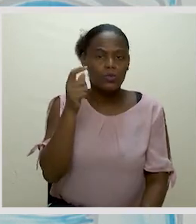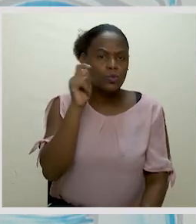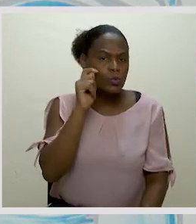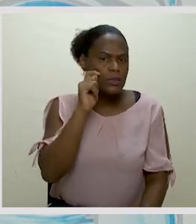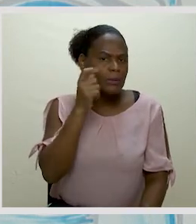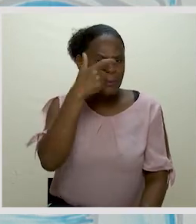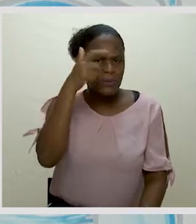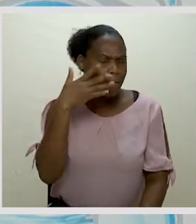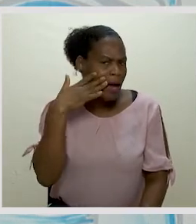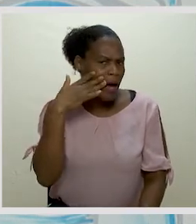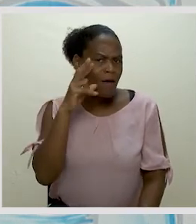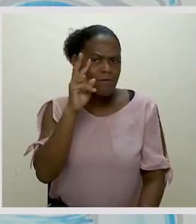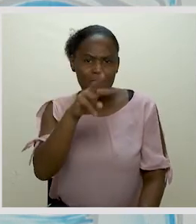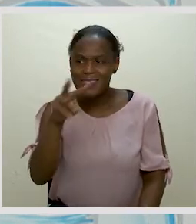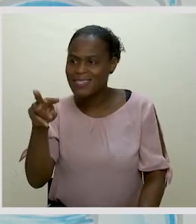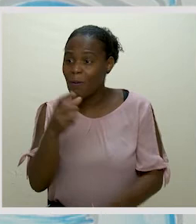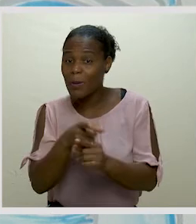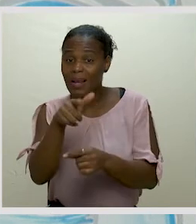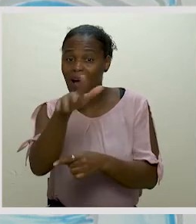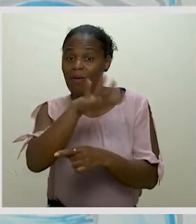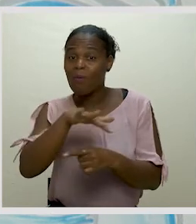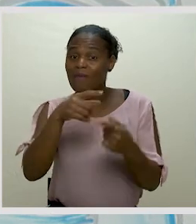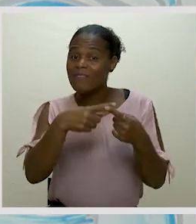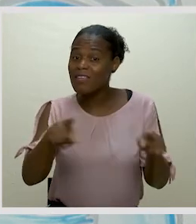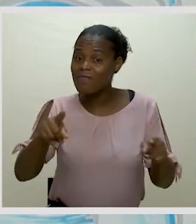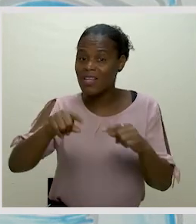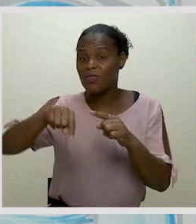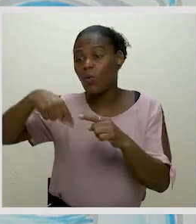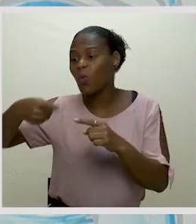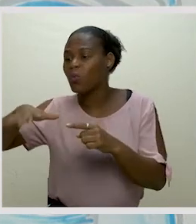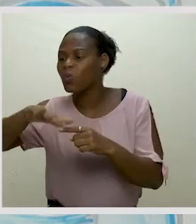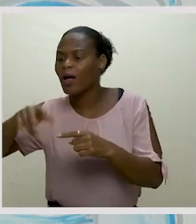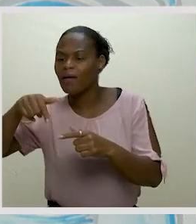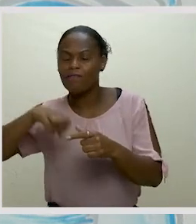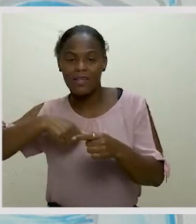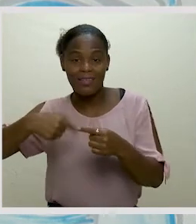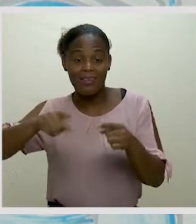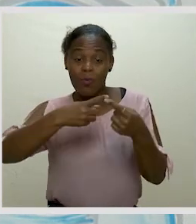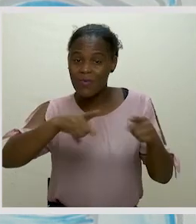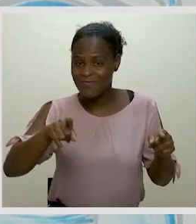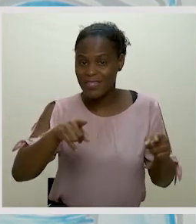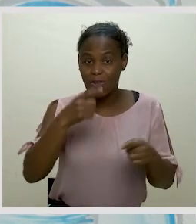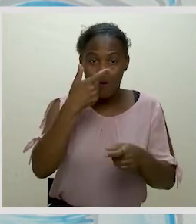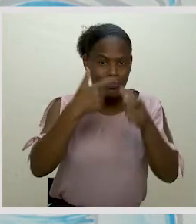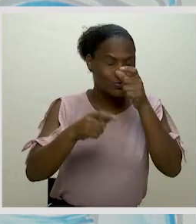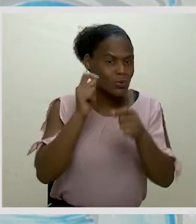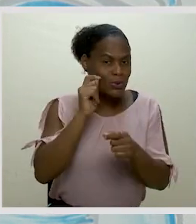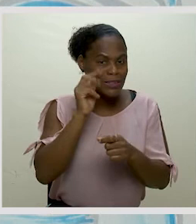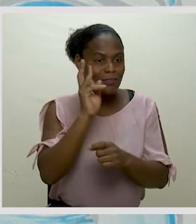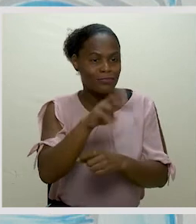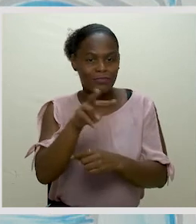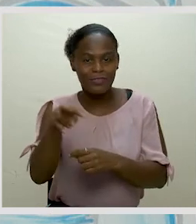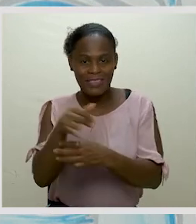para ver, né? Porque é uma paisagem diferente do resto das paisagens que encontramos em Cabo Verde. Então, vários turistas vão